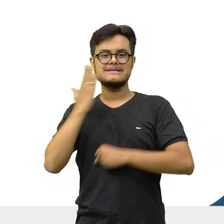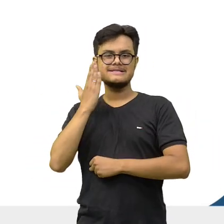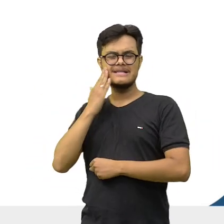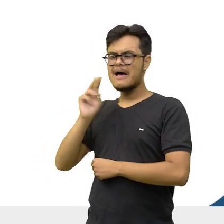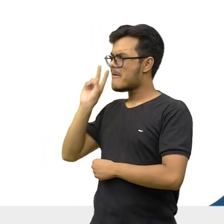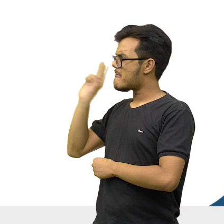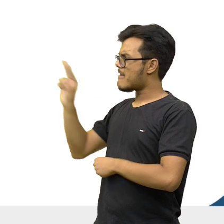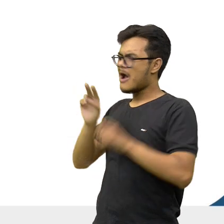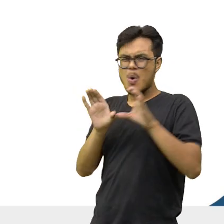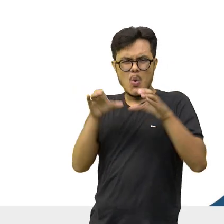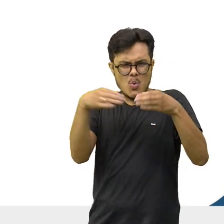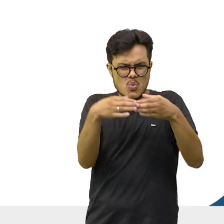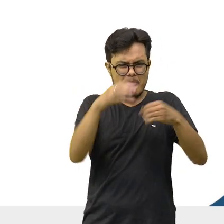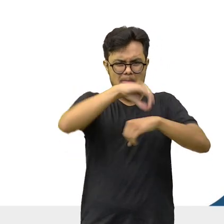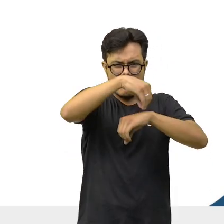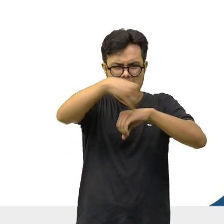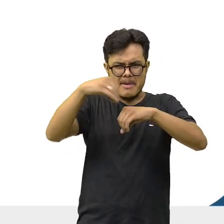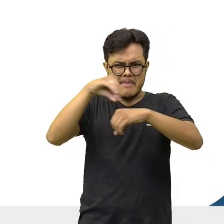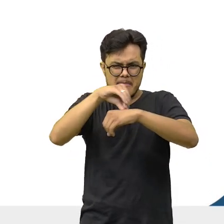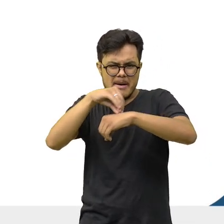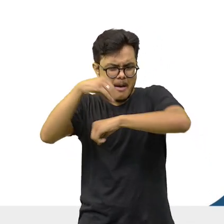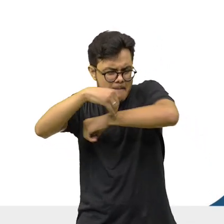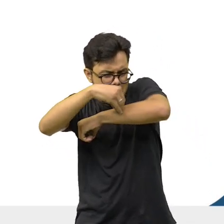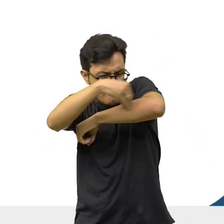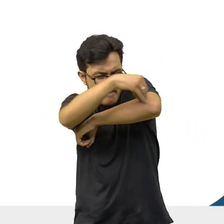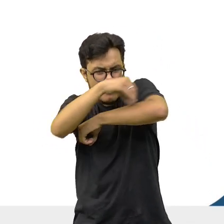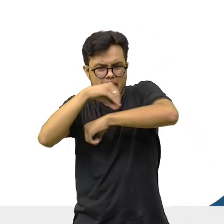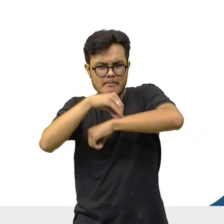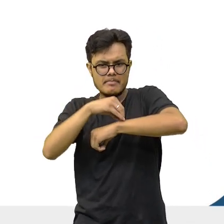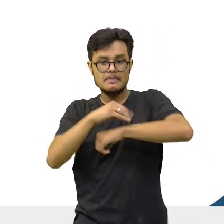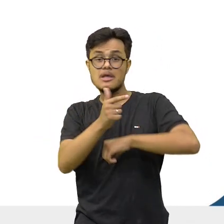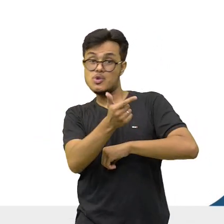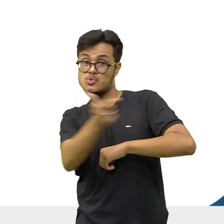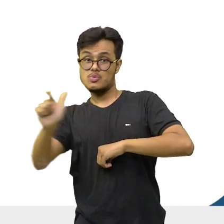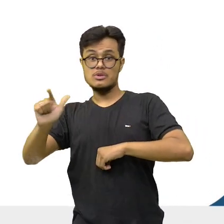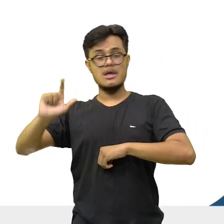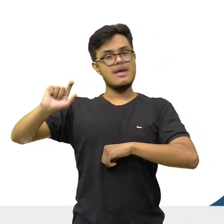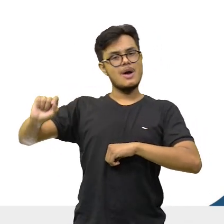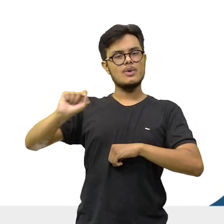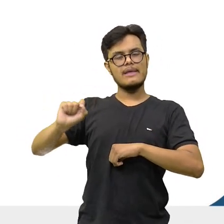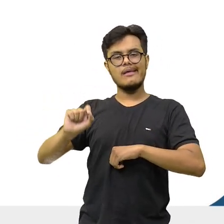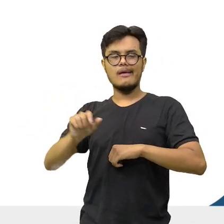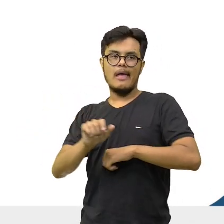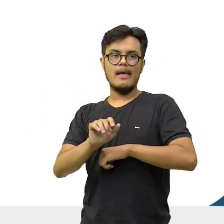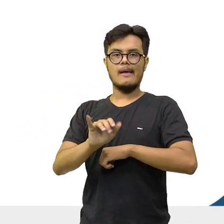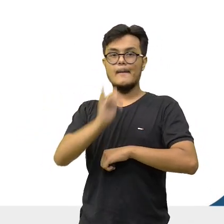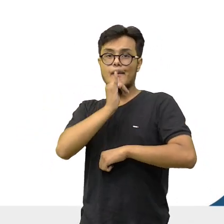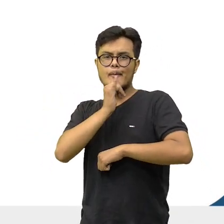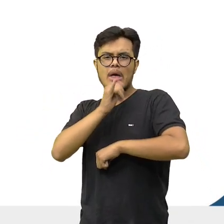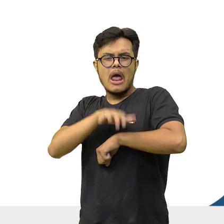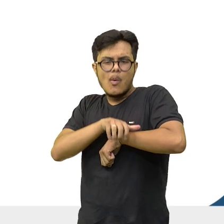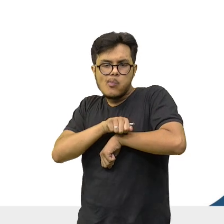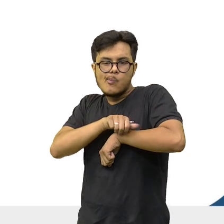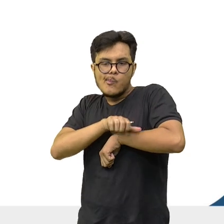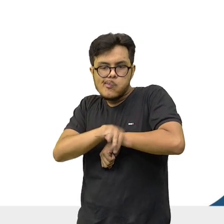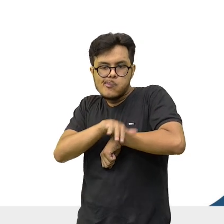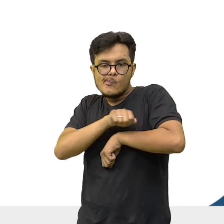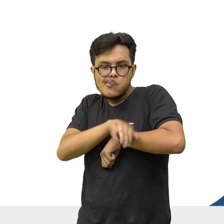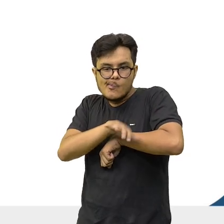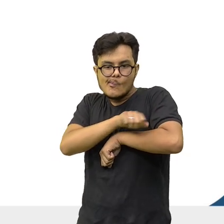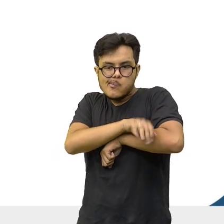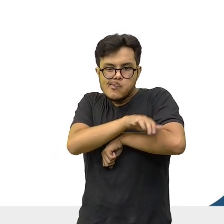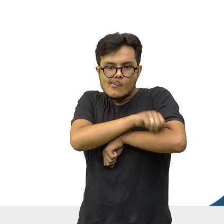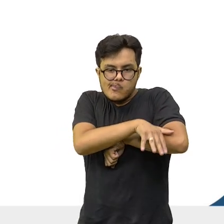estruturas agrupadas, elas não vão ter a presença dos canais secretores. Por quê? Porque